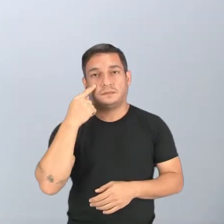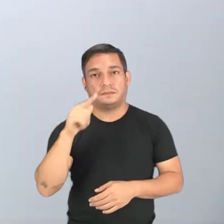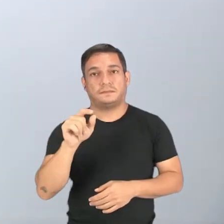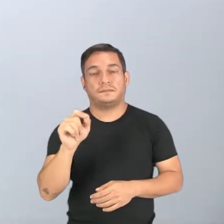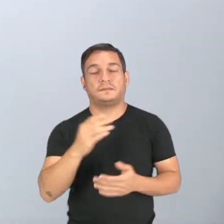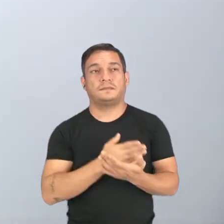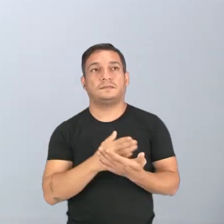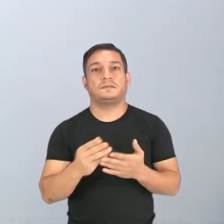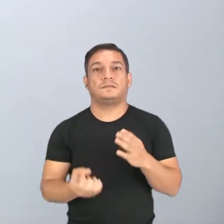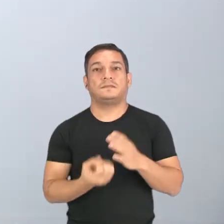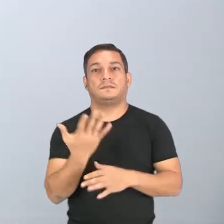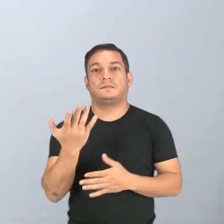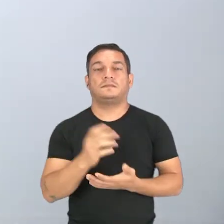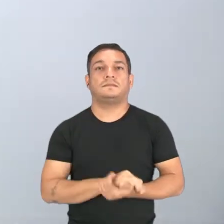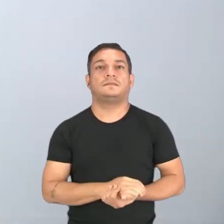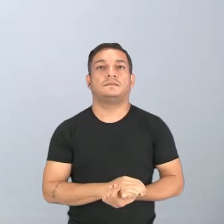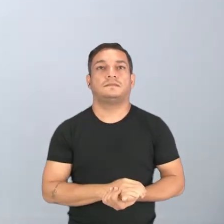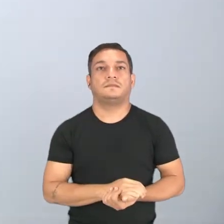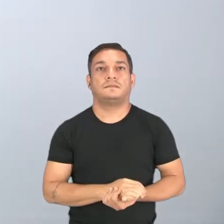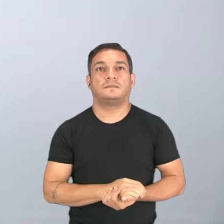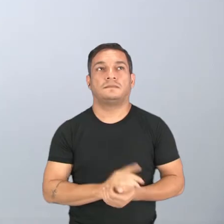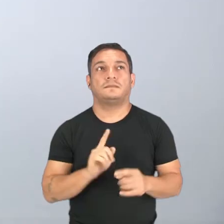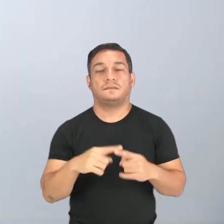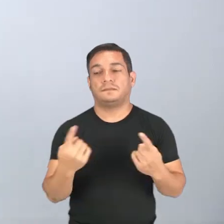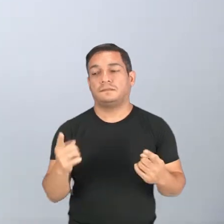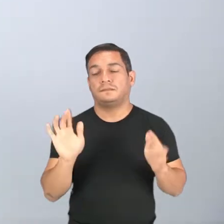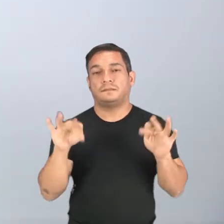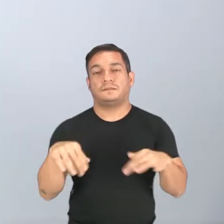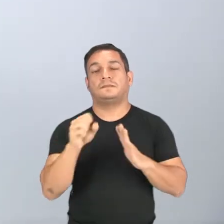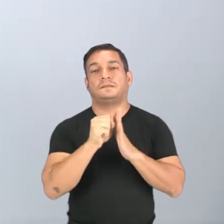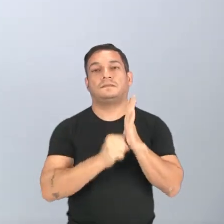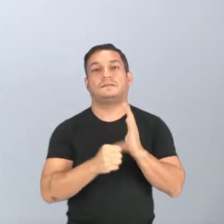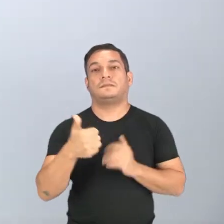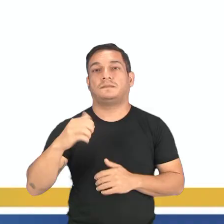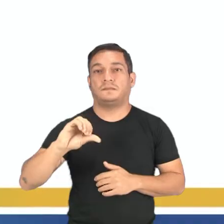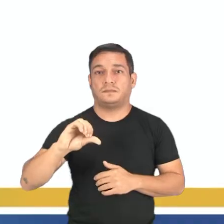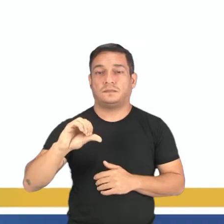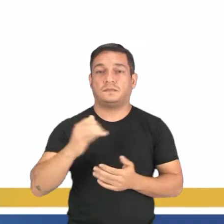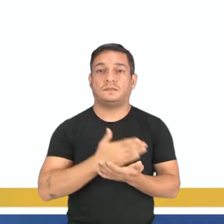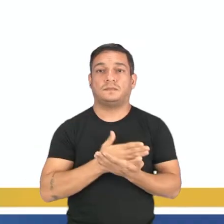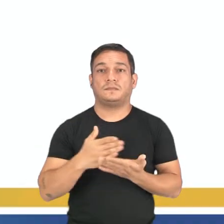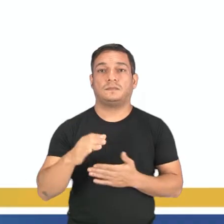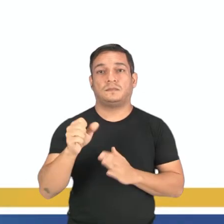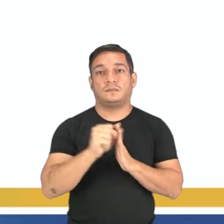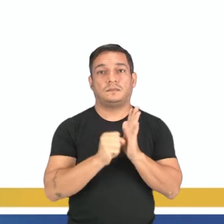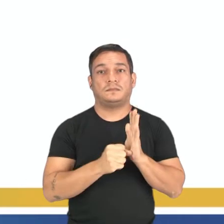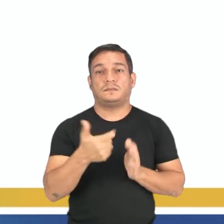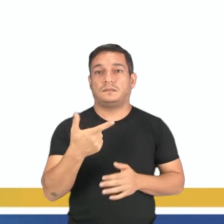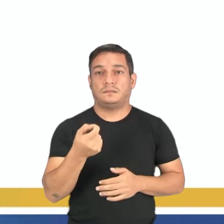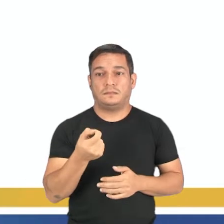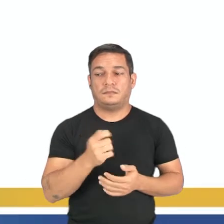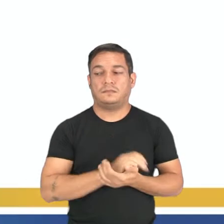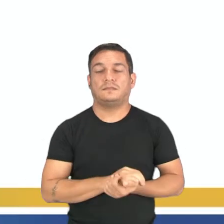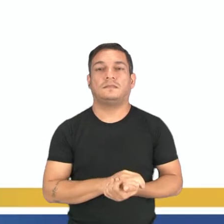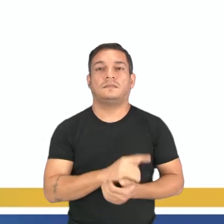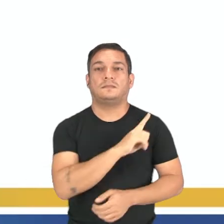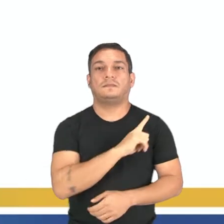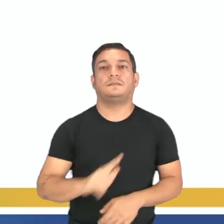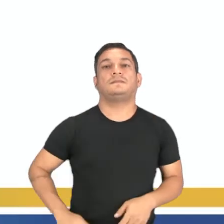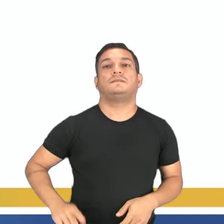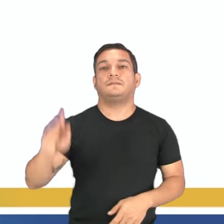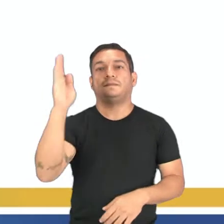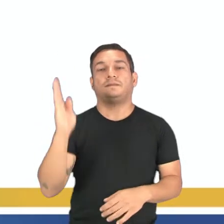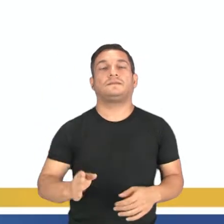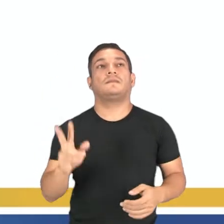vai começar a surgir sobre eles. Mas, no final do século XIX, né, início do século XX, o governo